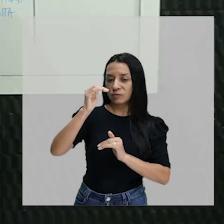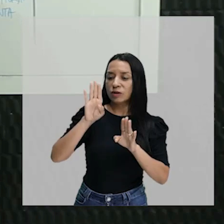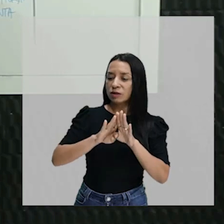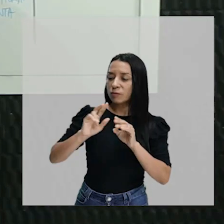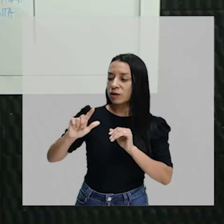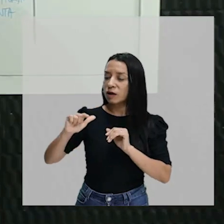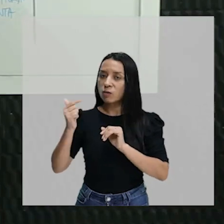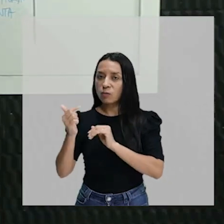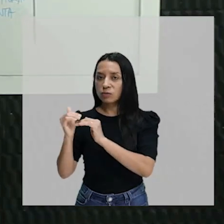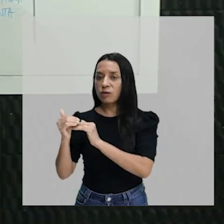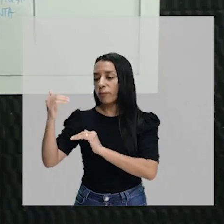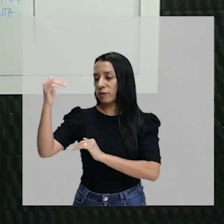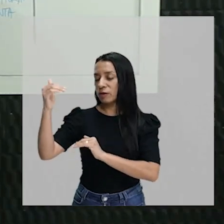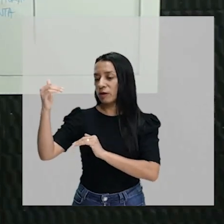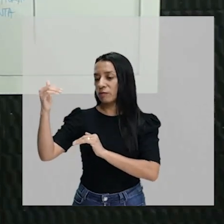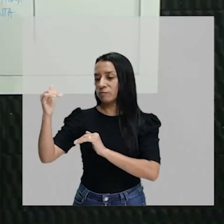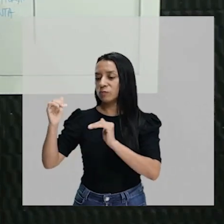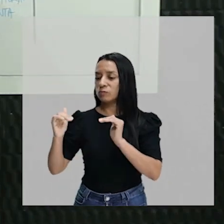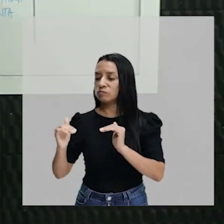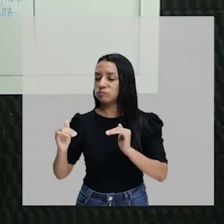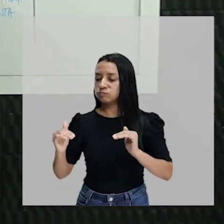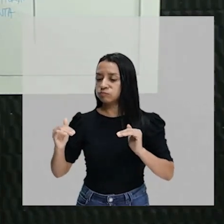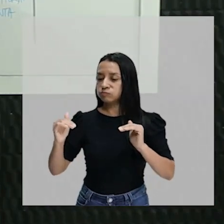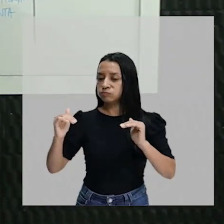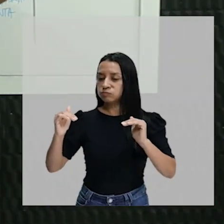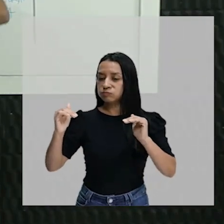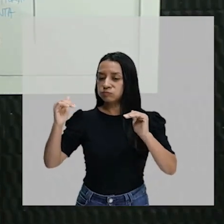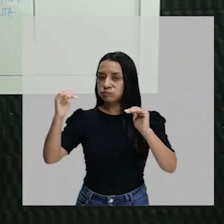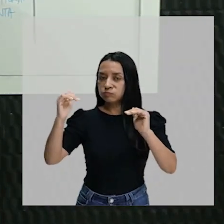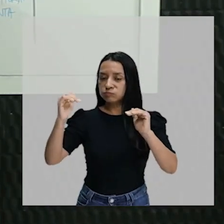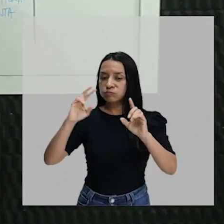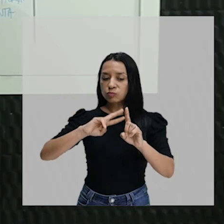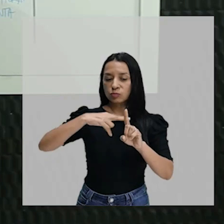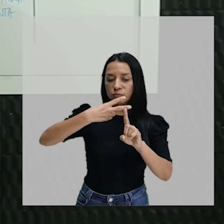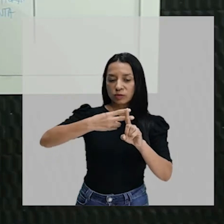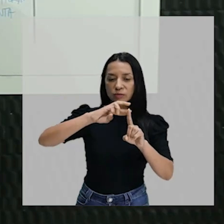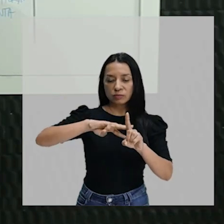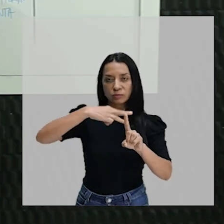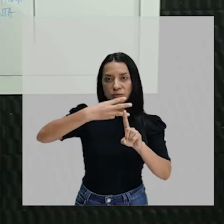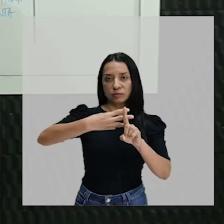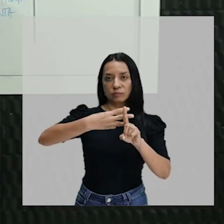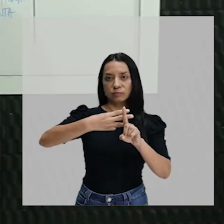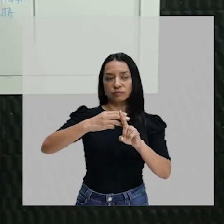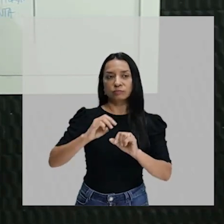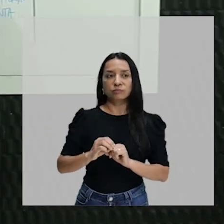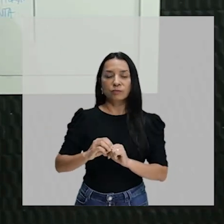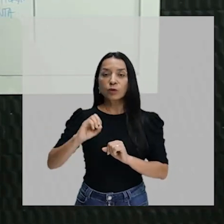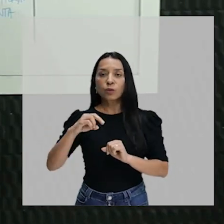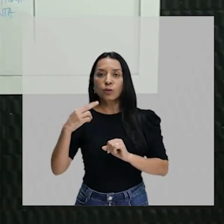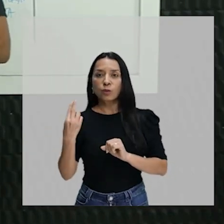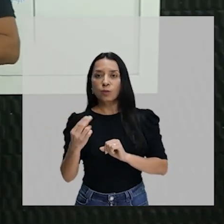Ou seja a outra também duplicar a outra também triplicar tá ou